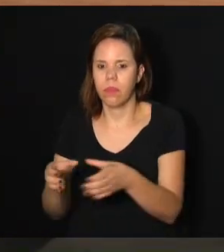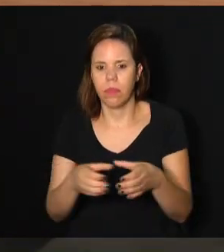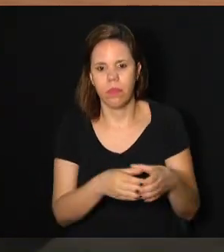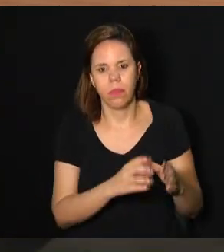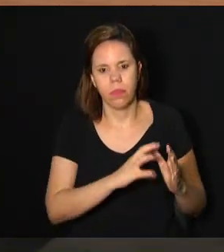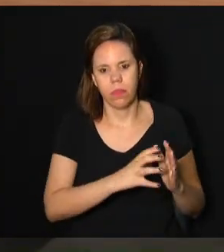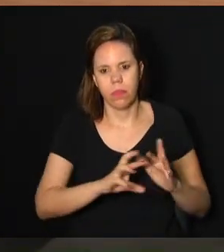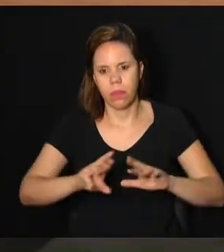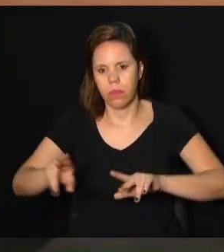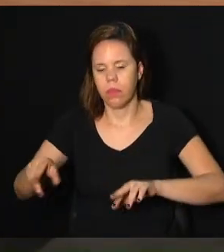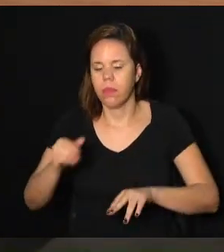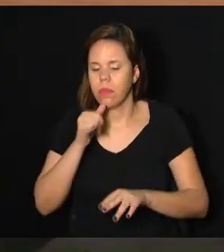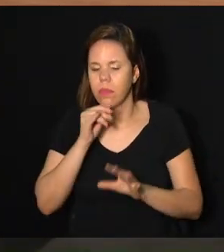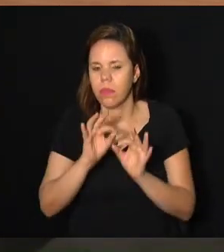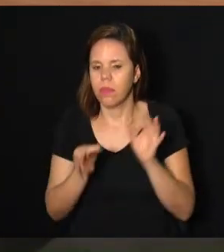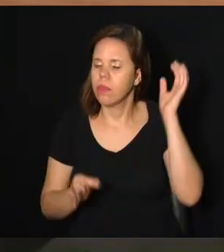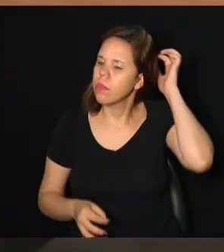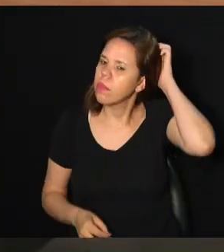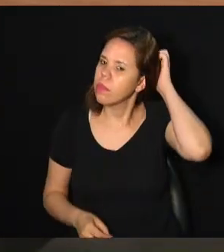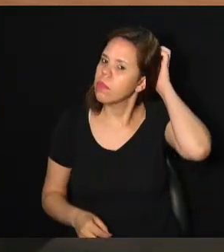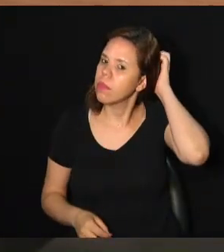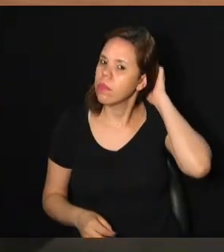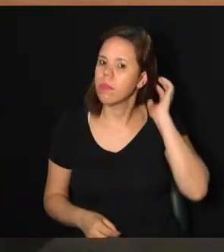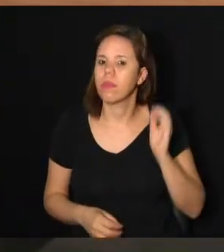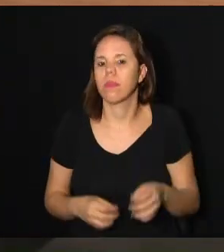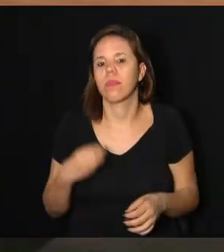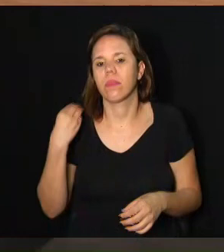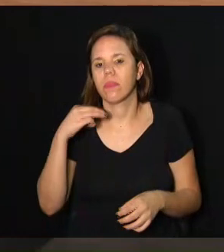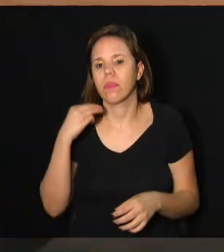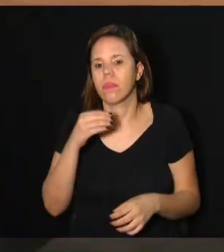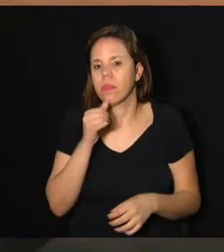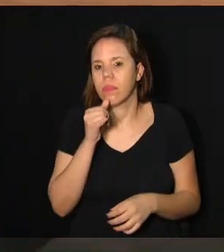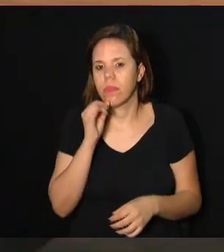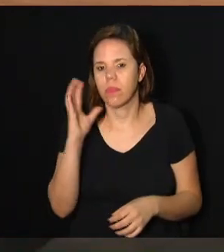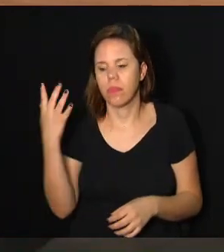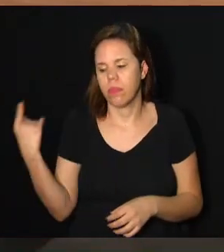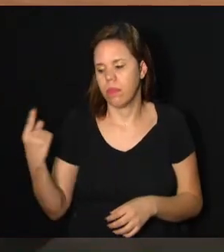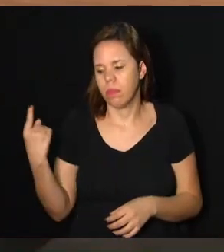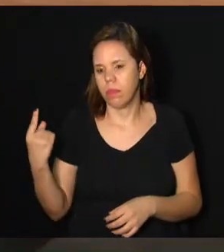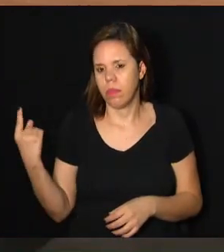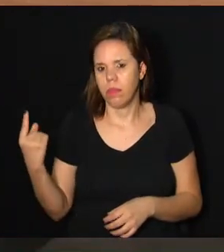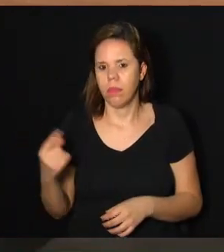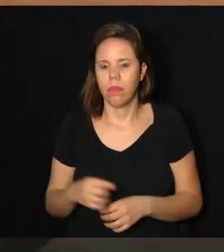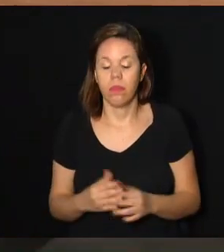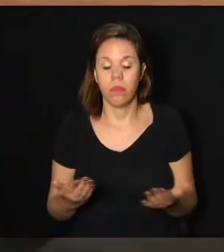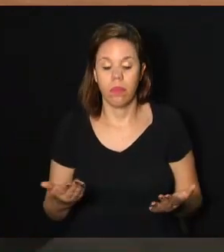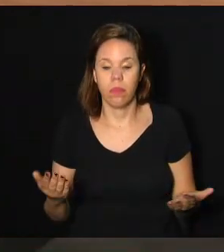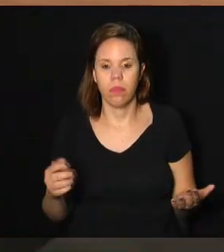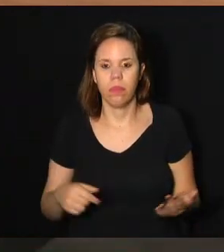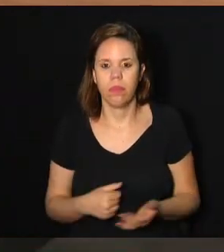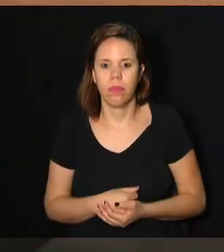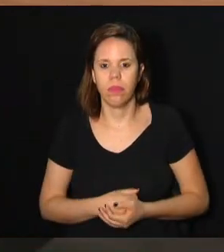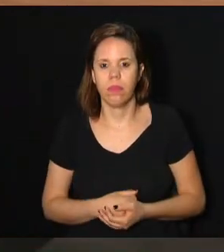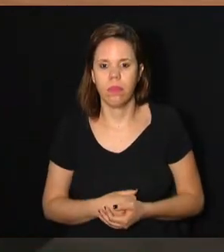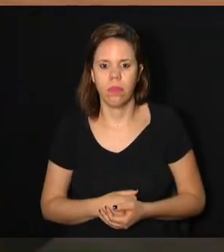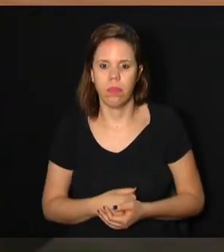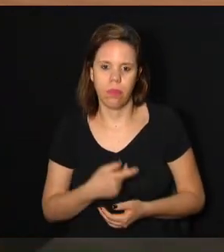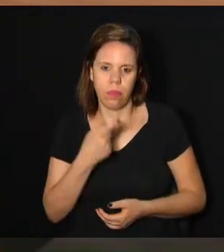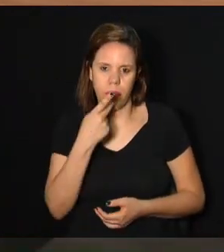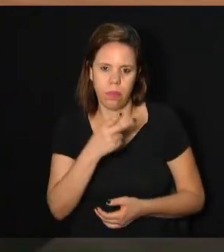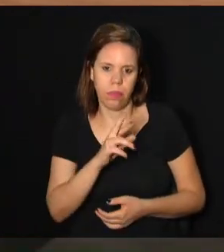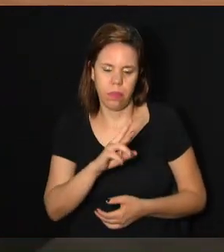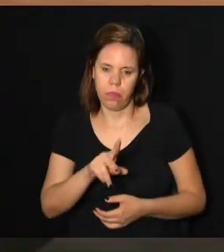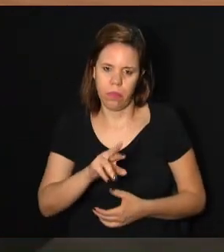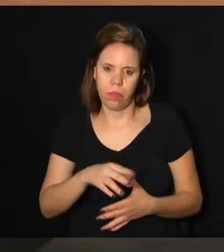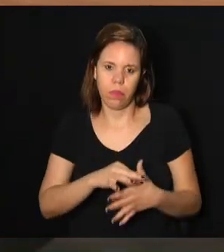vou dar um exemplo simples. A Mariana Conte, por exemplo, sozinha, hoje, não estou dizendo que ela não é